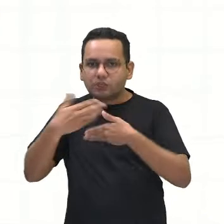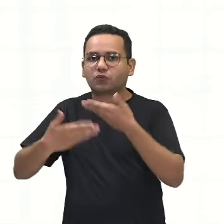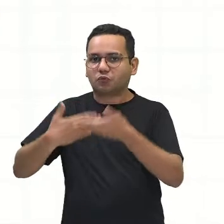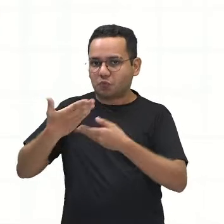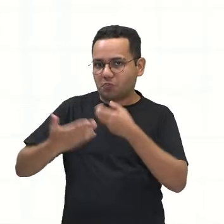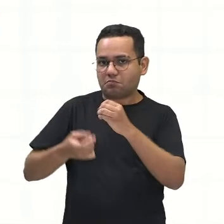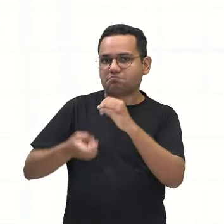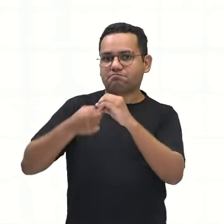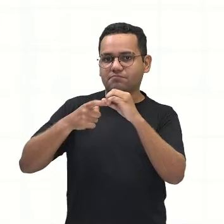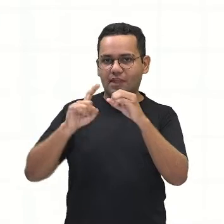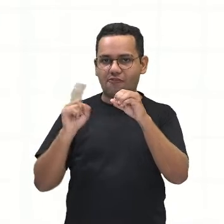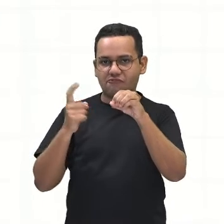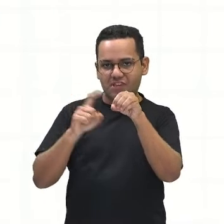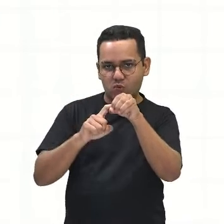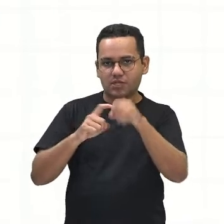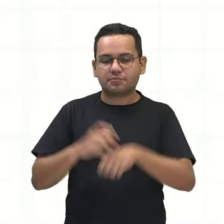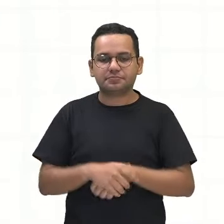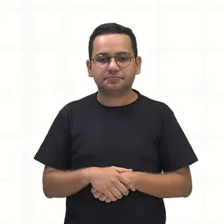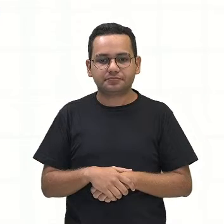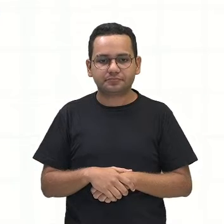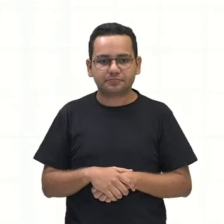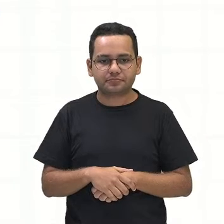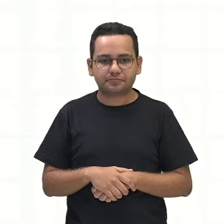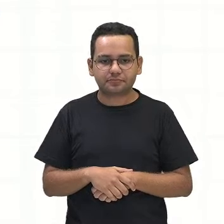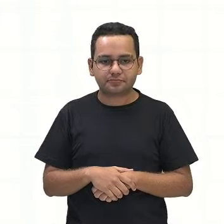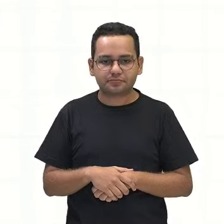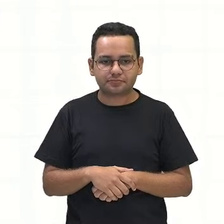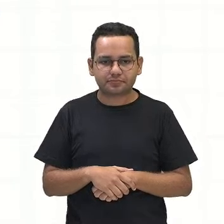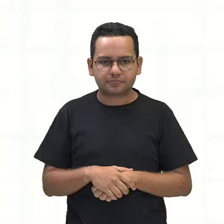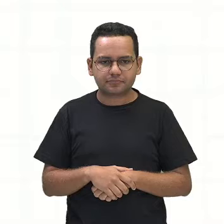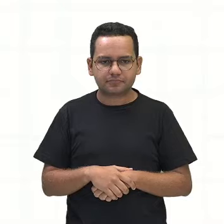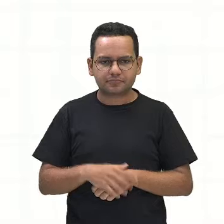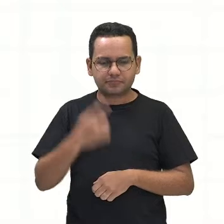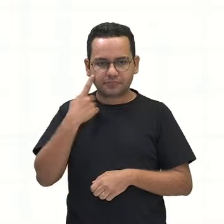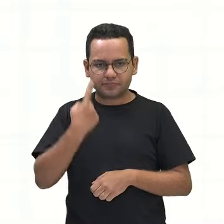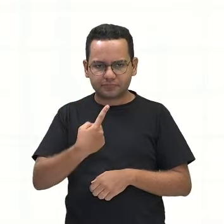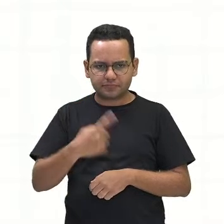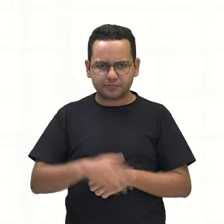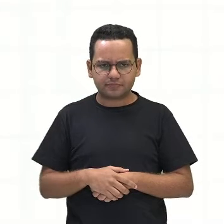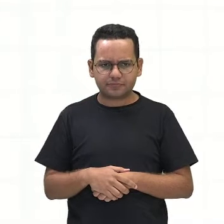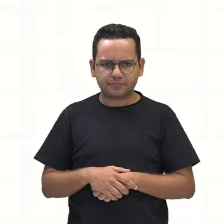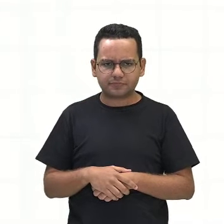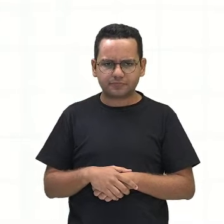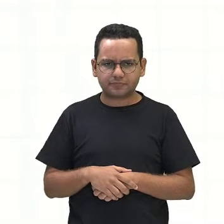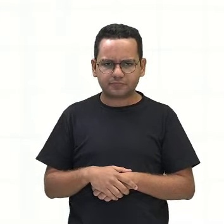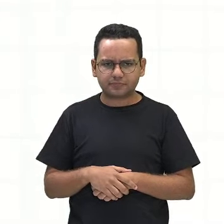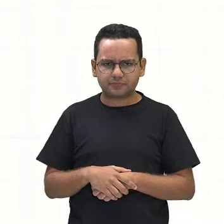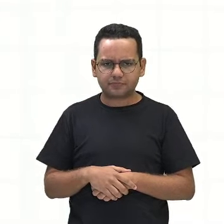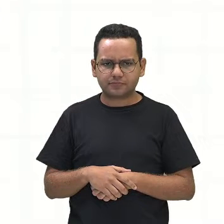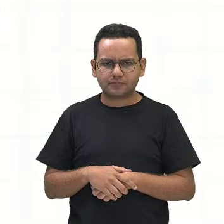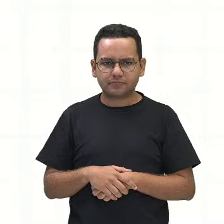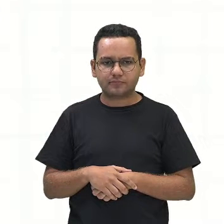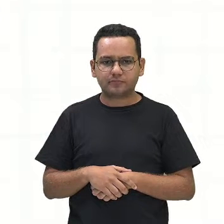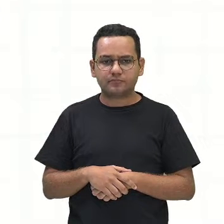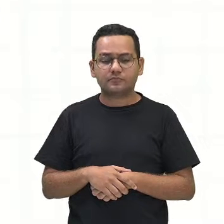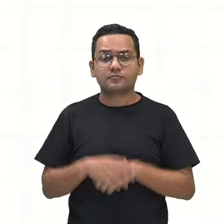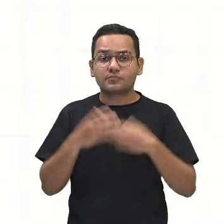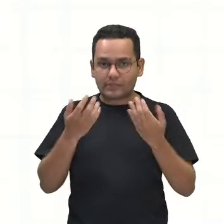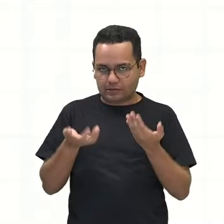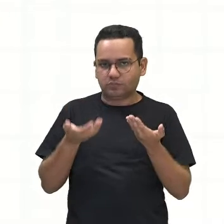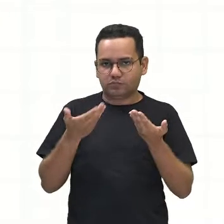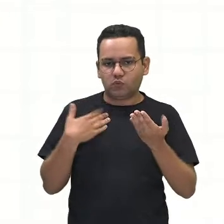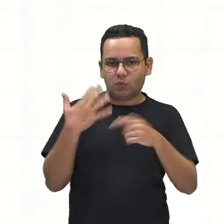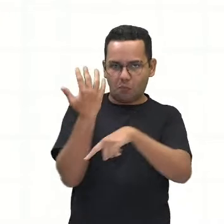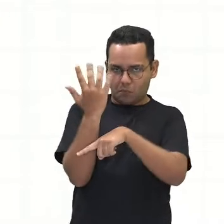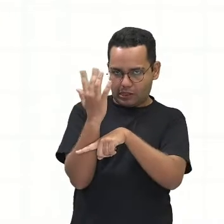fecundação. Então, o vento ele vai transmitir, né? O vento transmite o pólen de uma flor